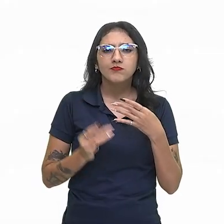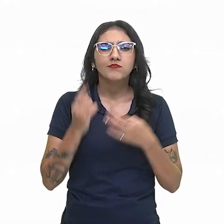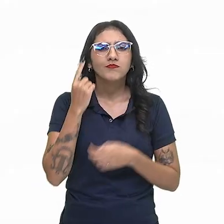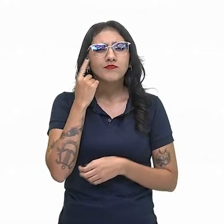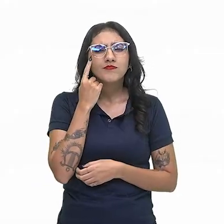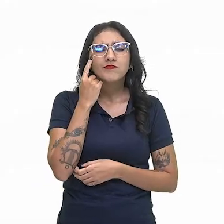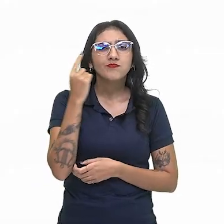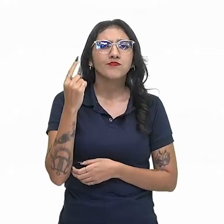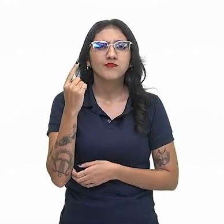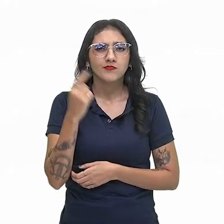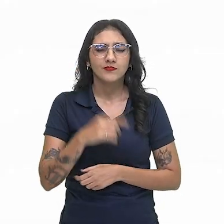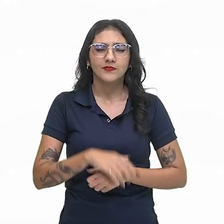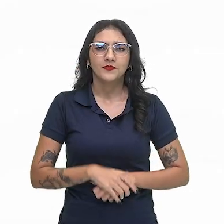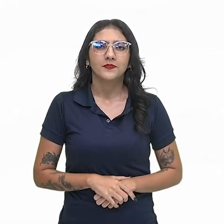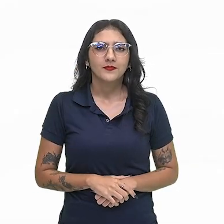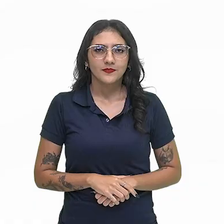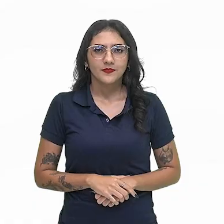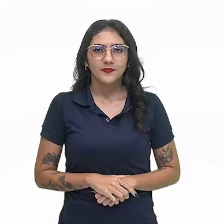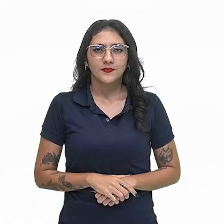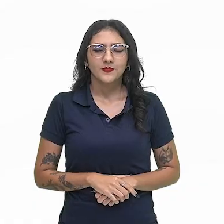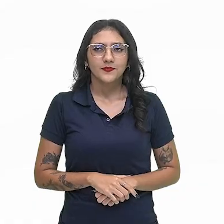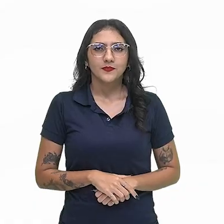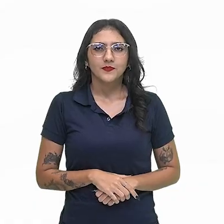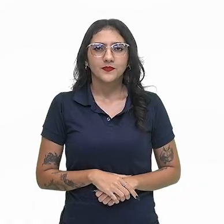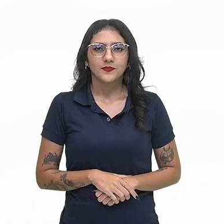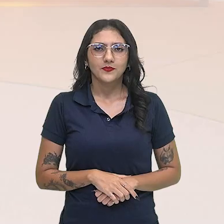são as formas de exercer o poder? Vejam lá.